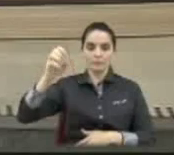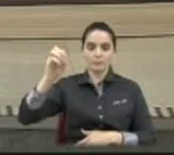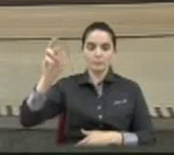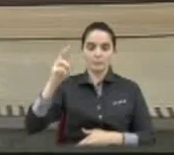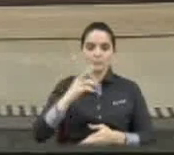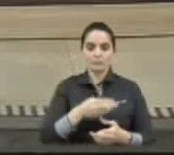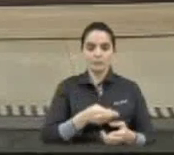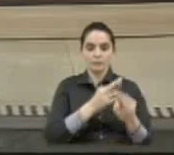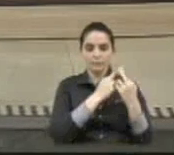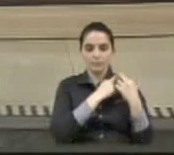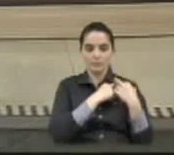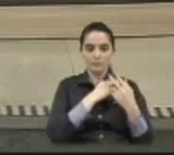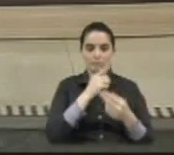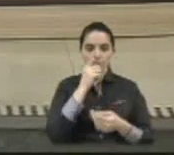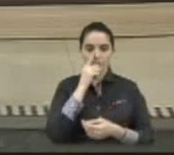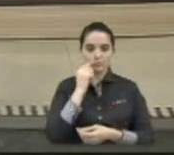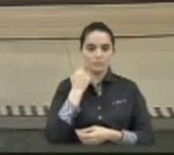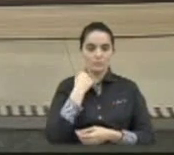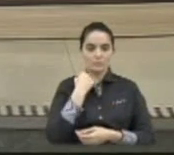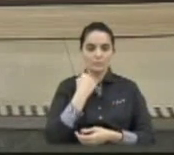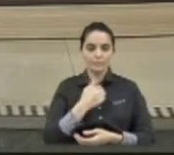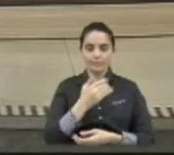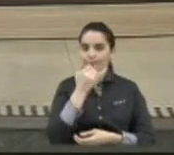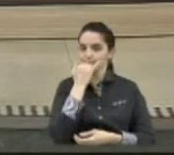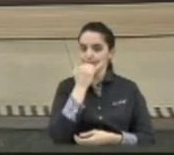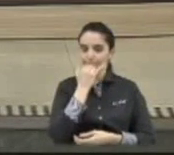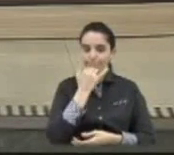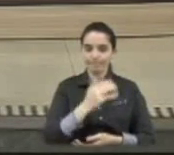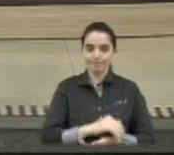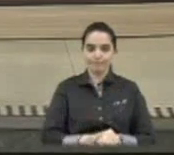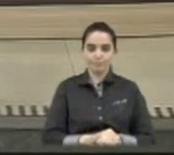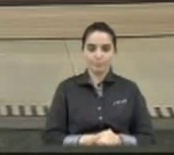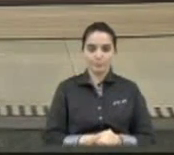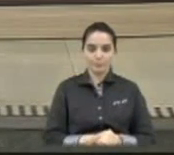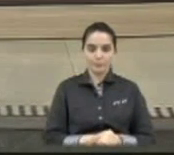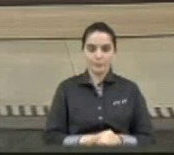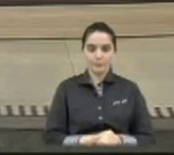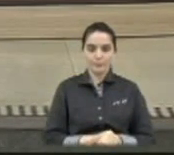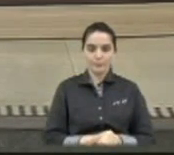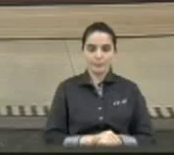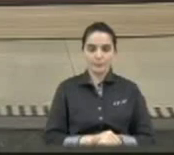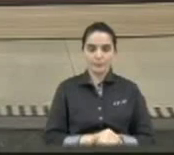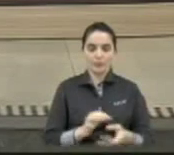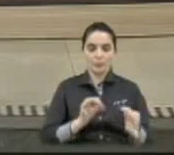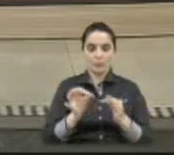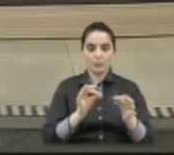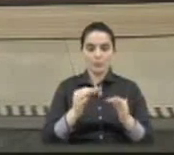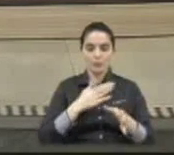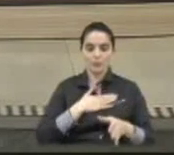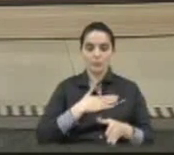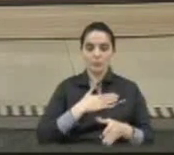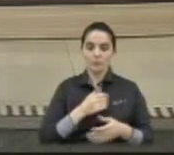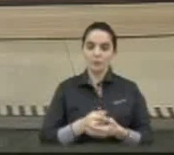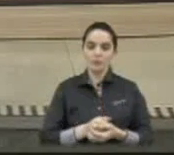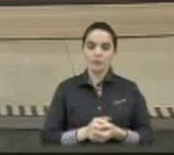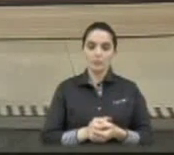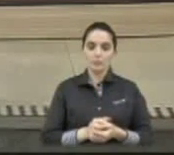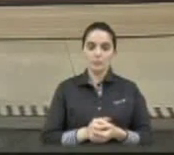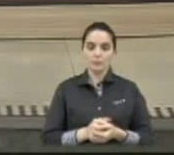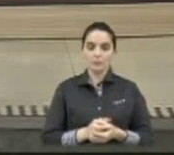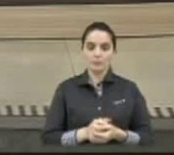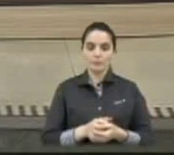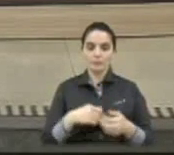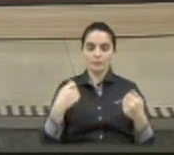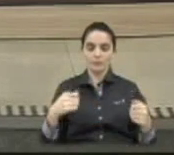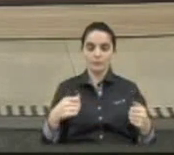249/2015, de autoria do nobre vereador. Ah, me perdoe. Por se tratar de um projeto de minha autoria, quem tem que conduzir